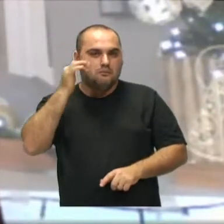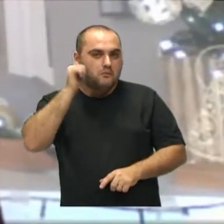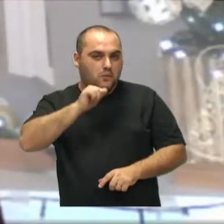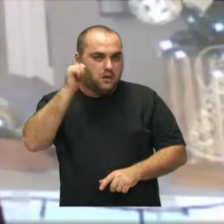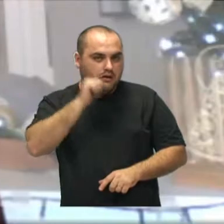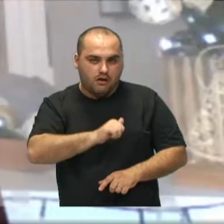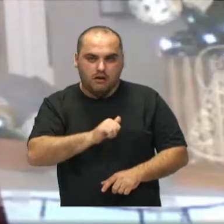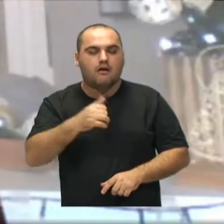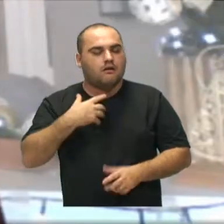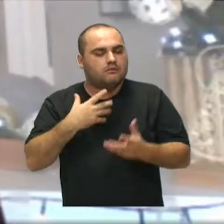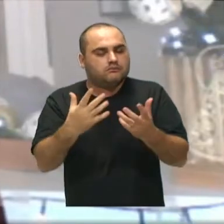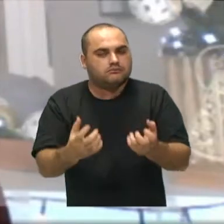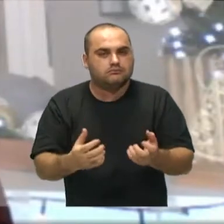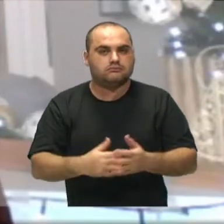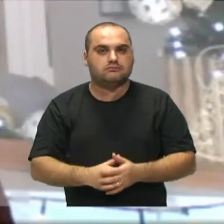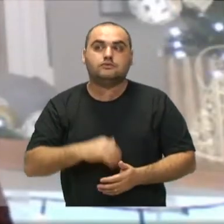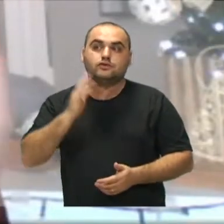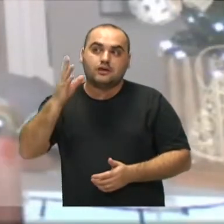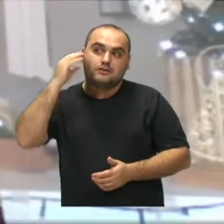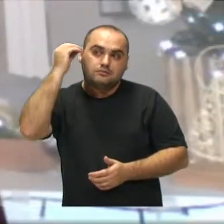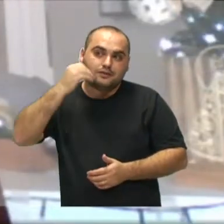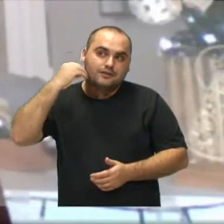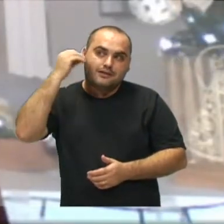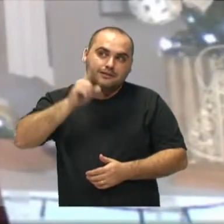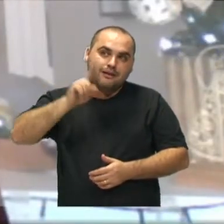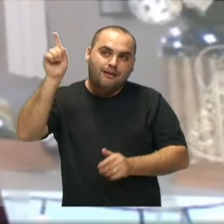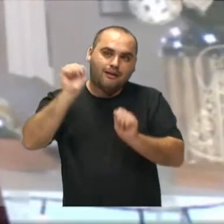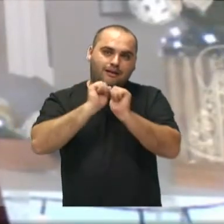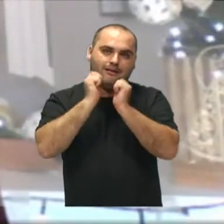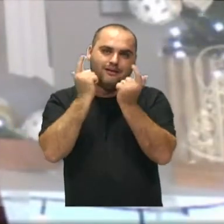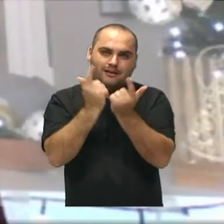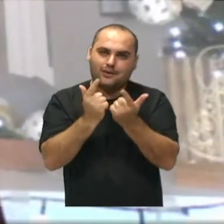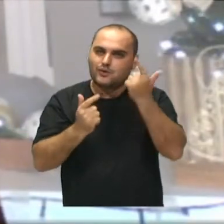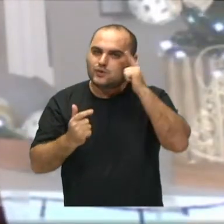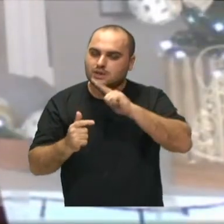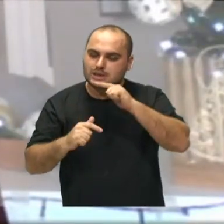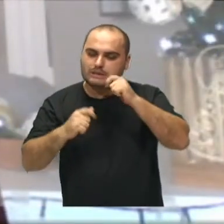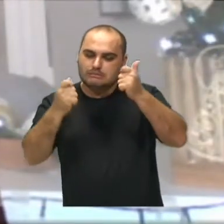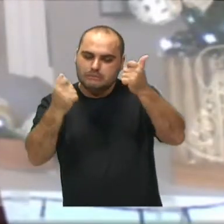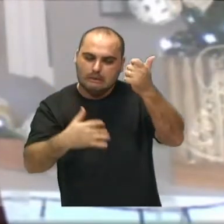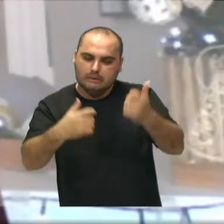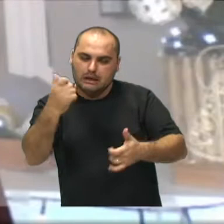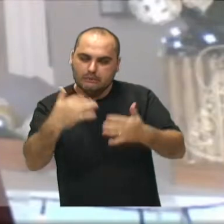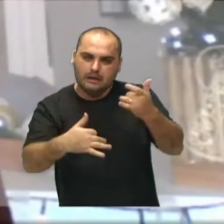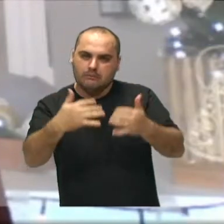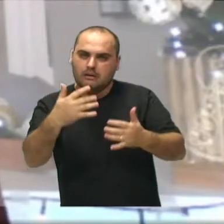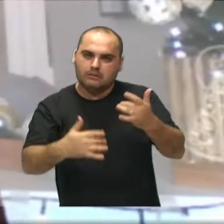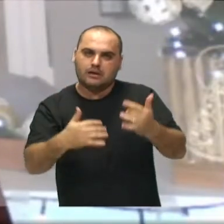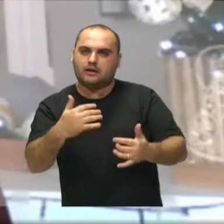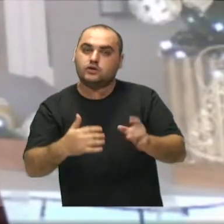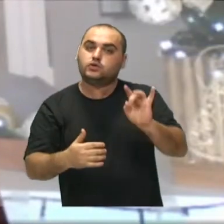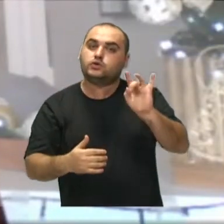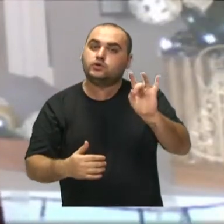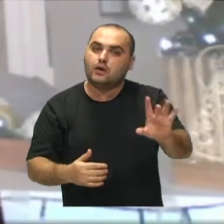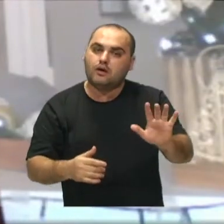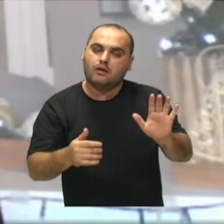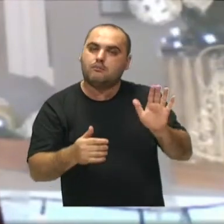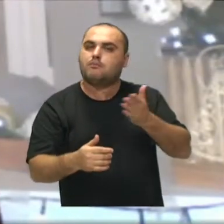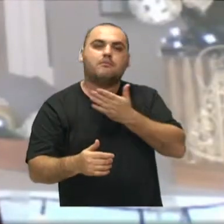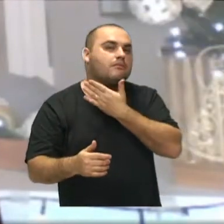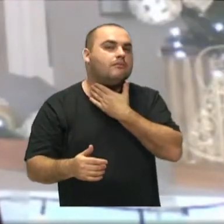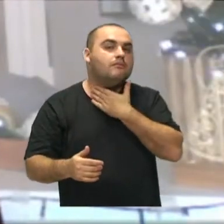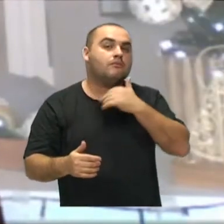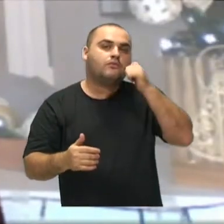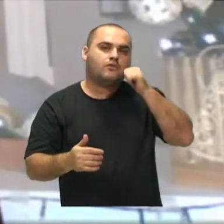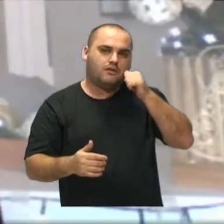essa experiência na Assembleia para a gente falar de uma forma única sobre situações que acontecem só no meio feminino,